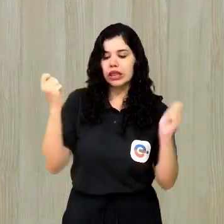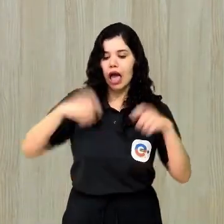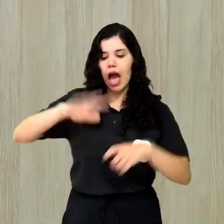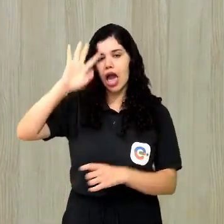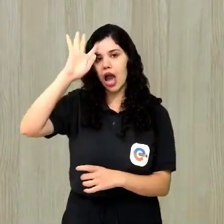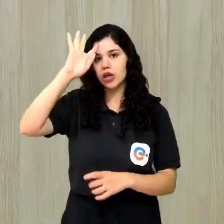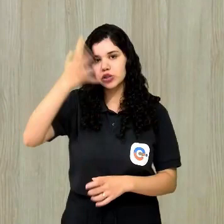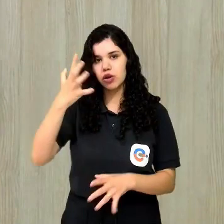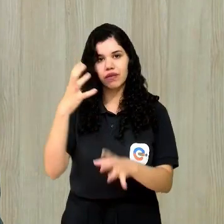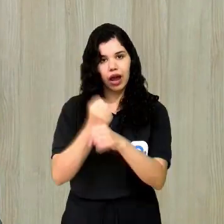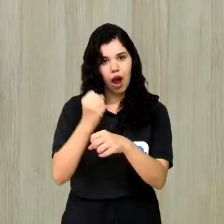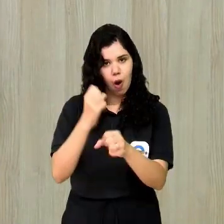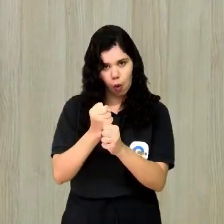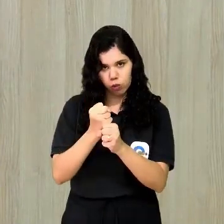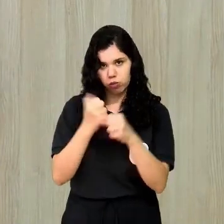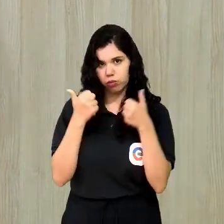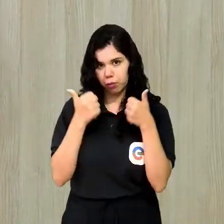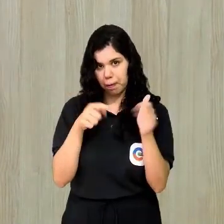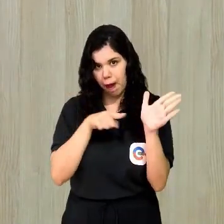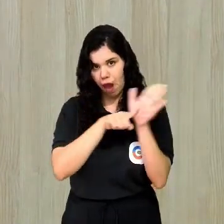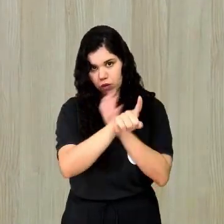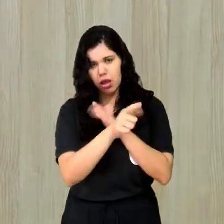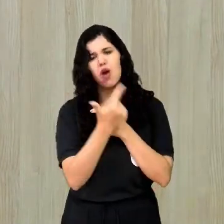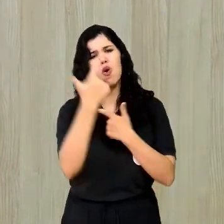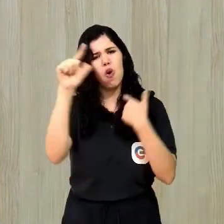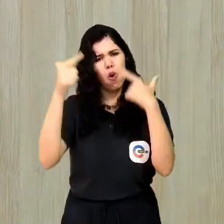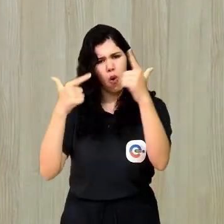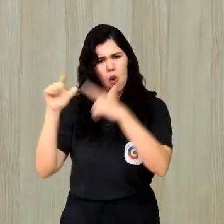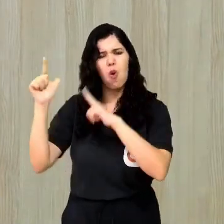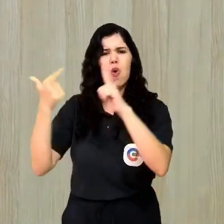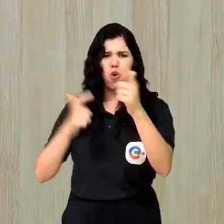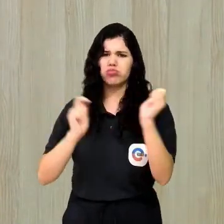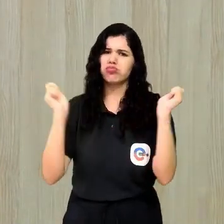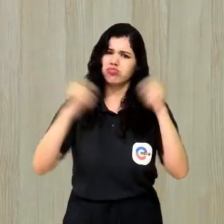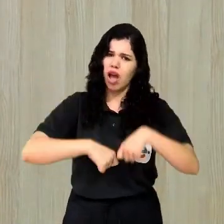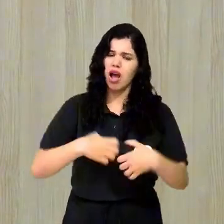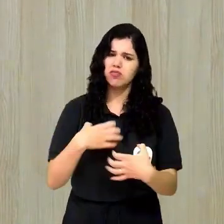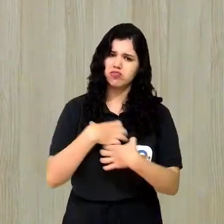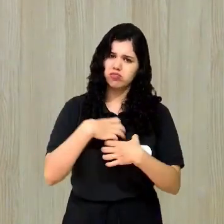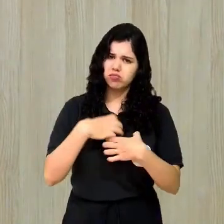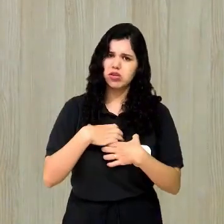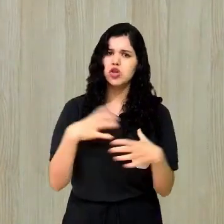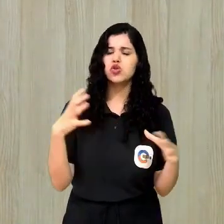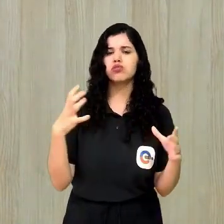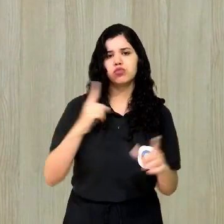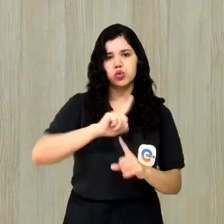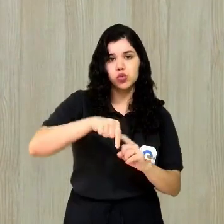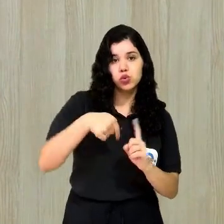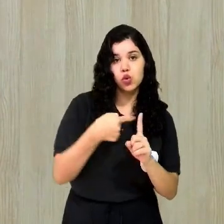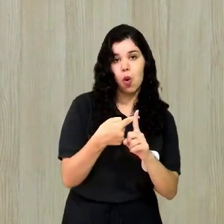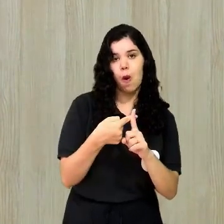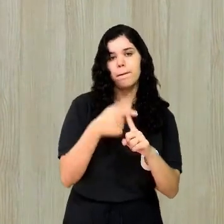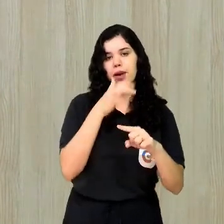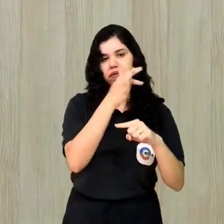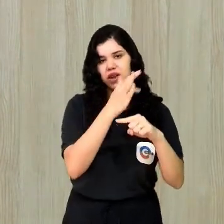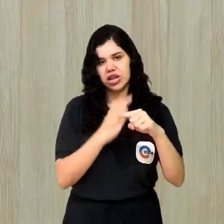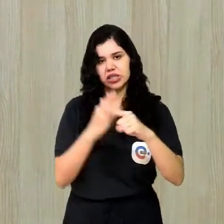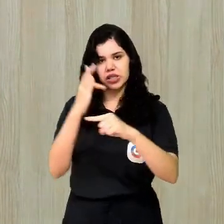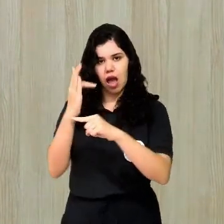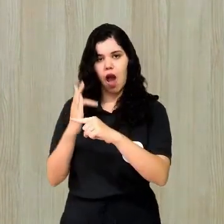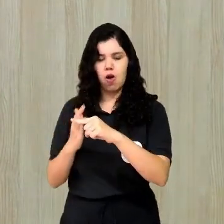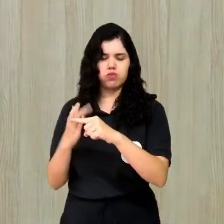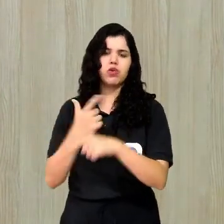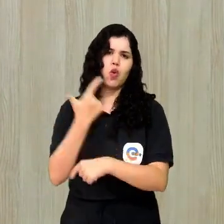tipo de questão, tá bom? Tem outras formas de eu realizar soma de frações com denominadores